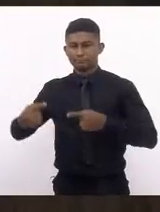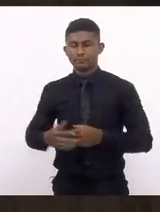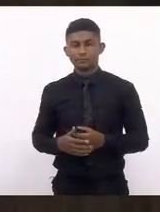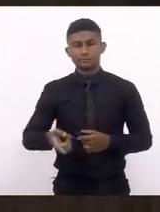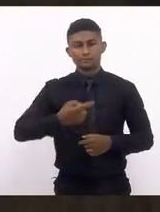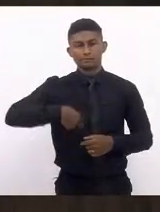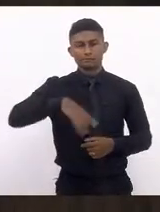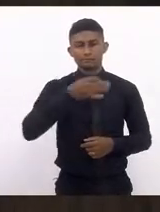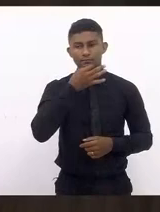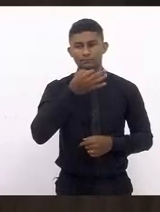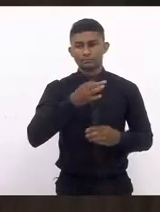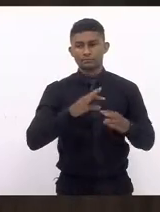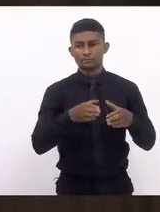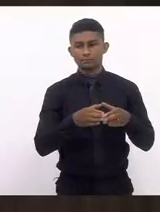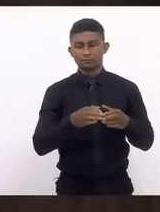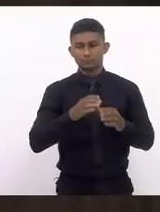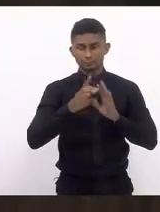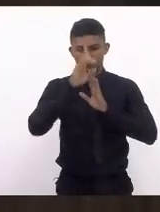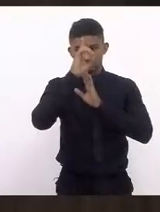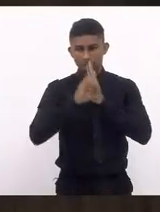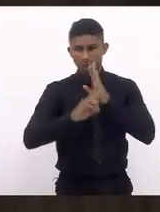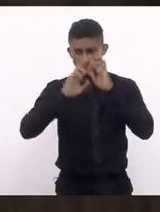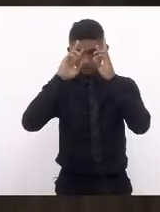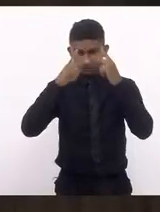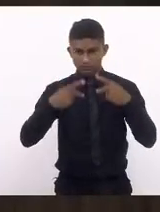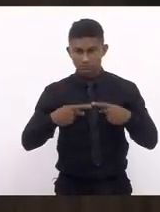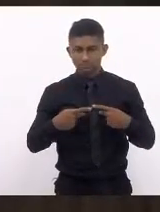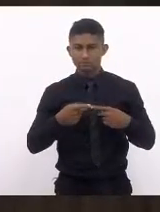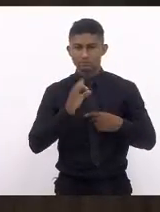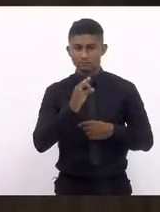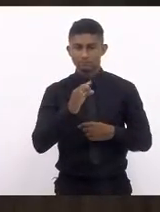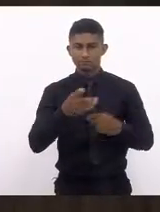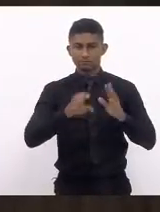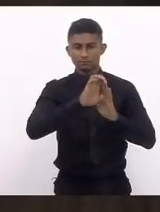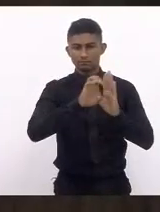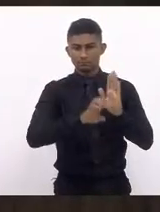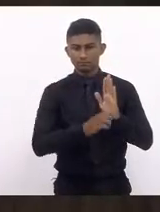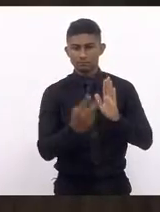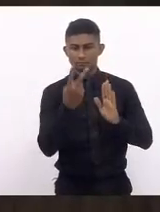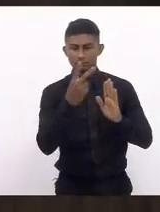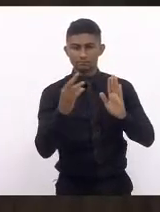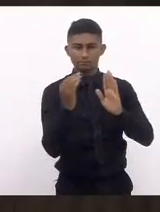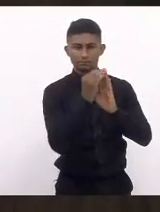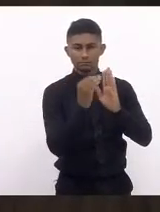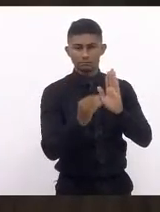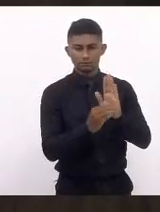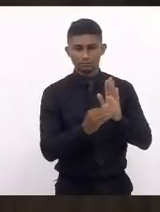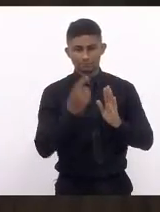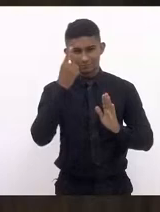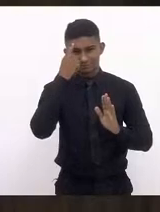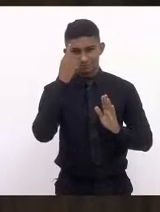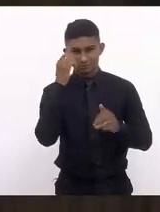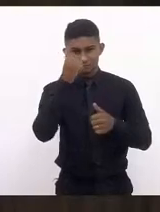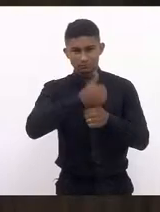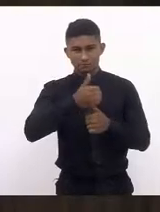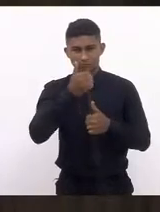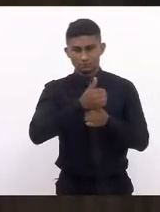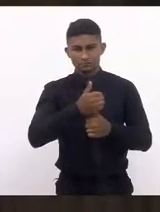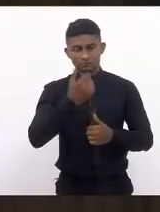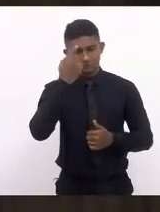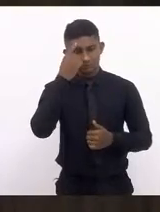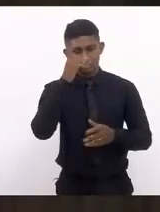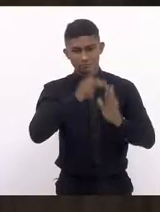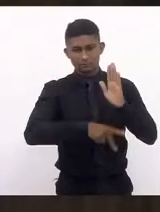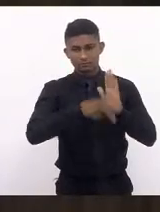nosso parecer da Comissão de Direitos Humanos outra inclusive incluiu duas emendas uma aditivo e uma supressiva no